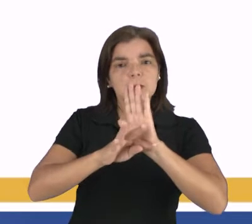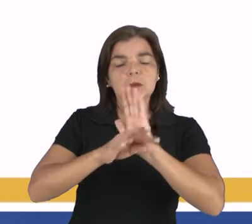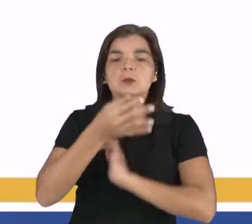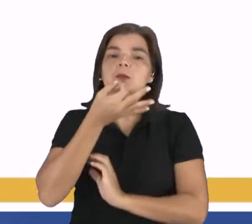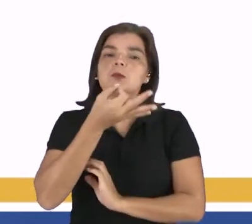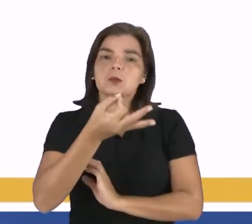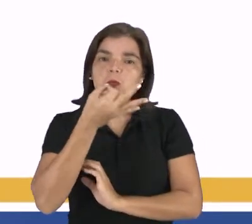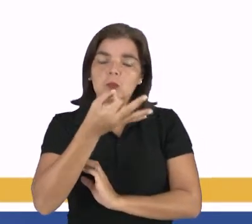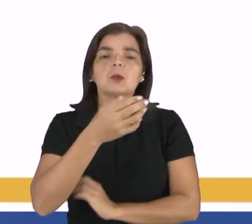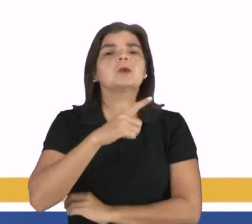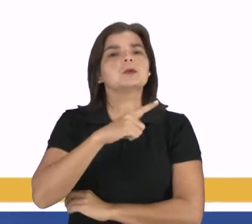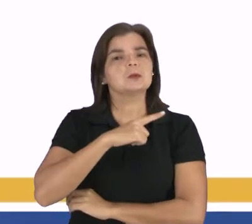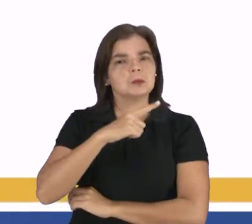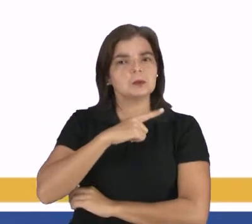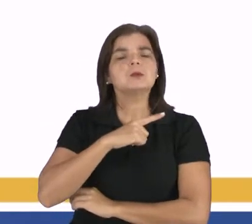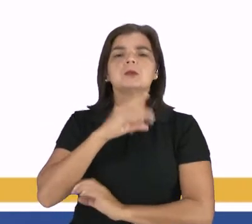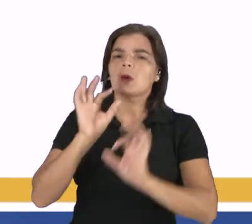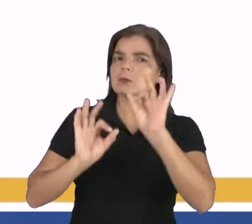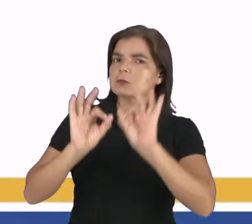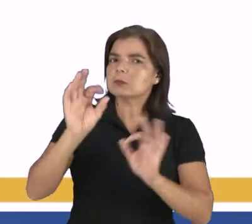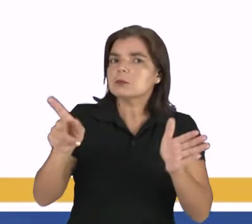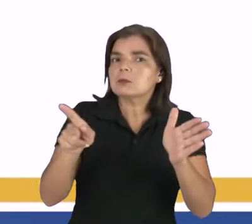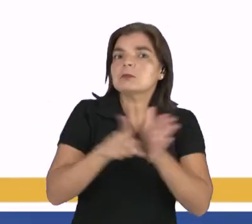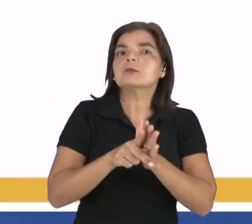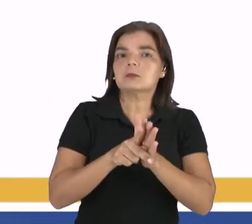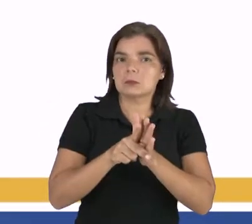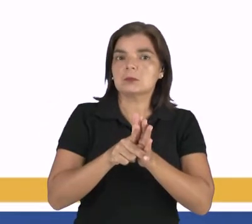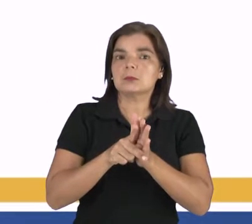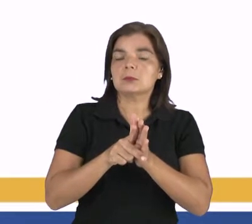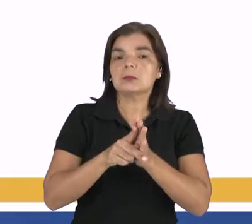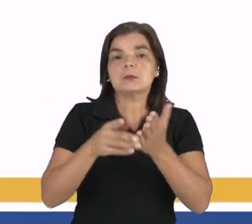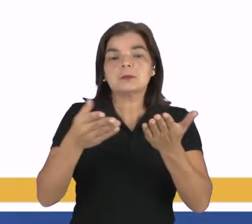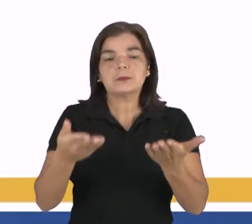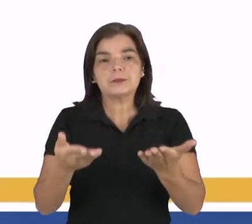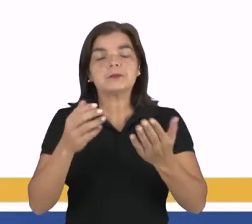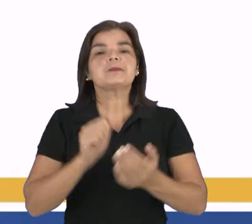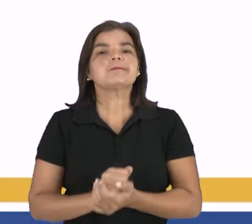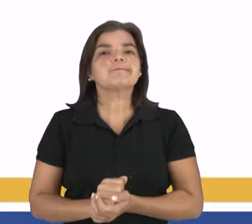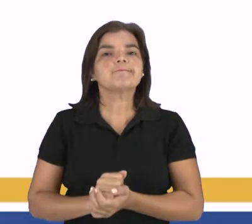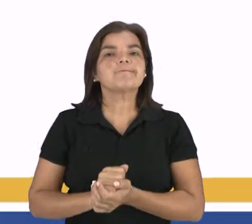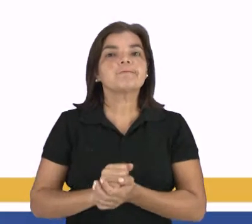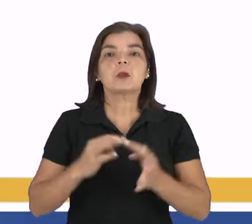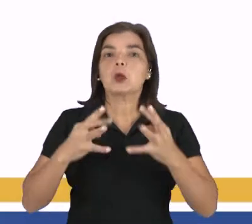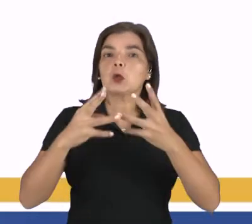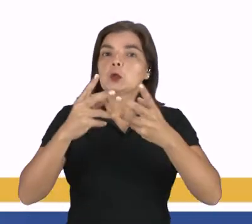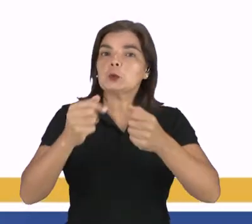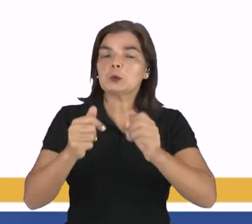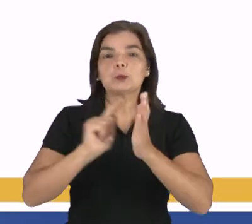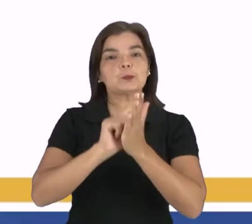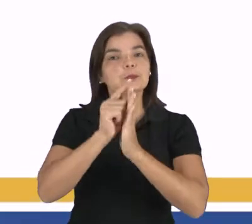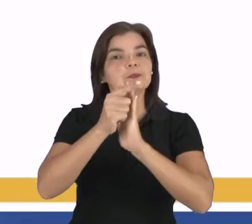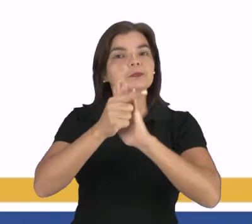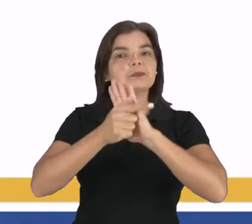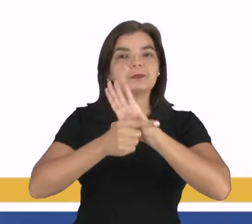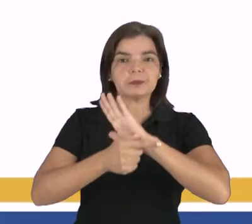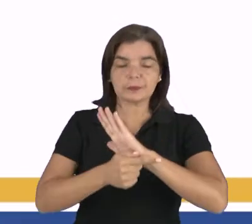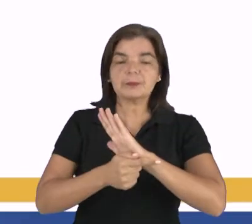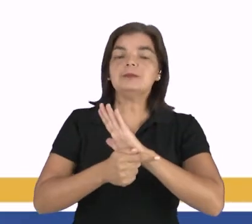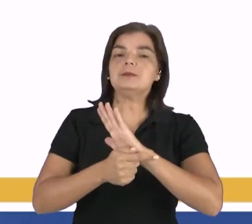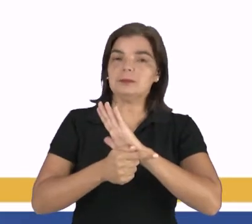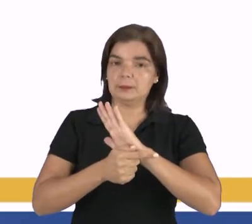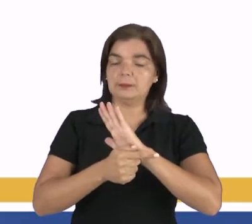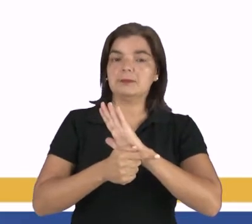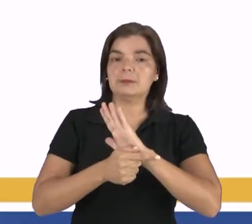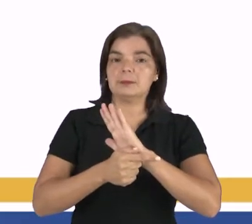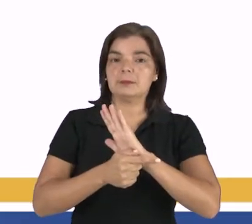opinião? Eles têm um formato específico que, no caso, permeia por todos os gêneros que